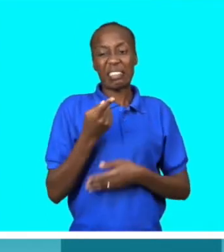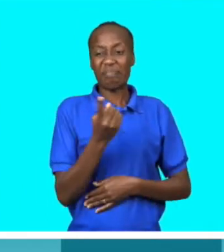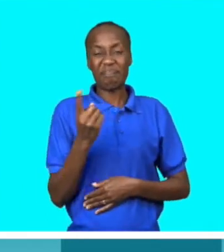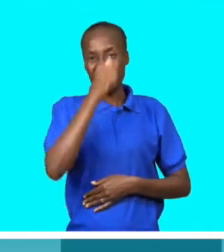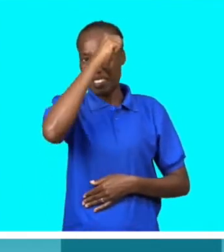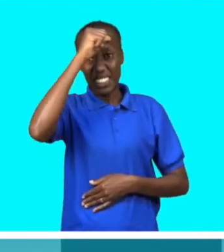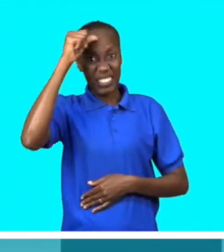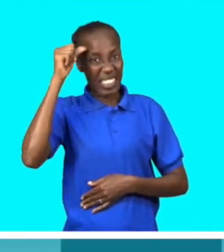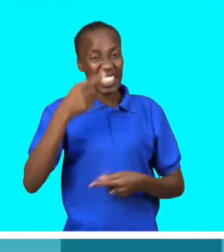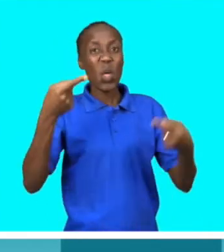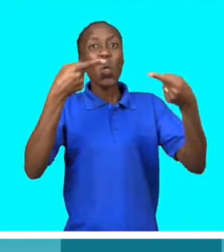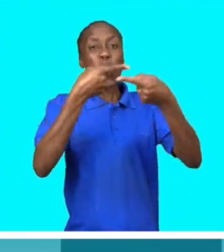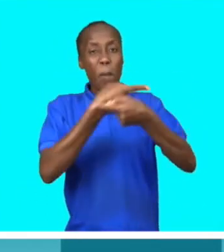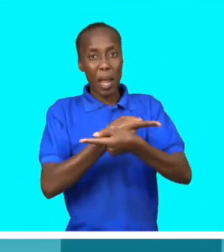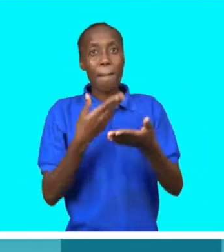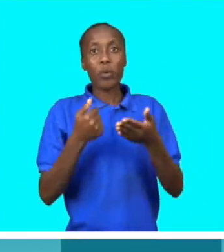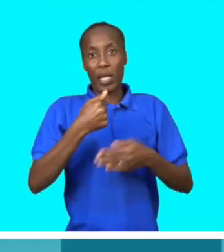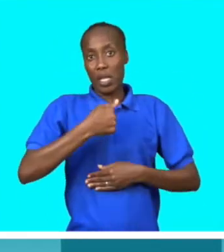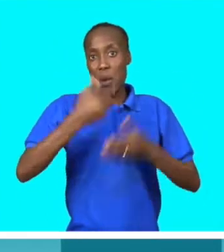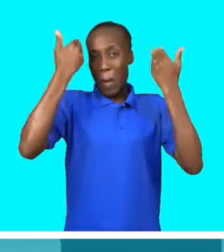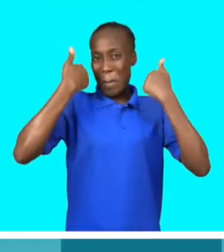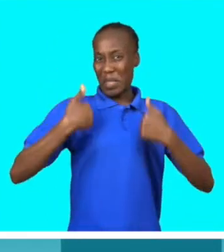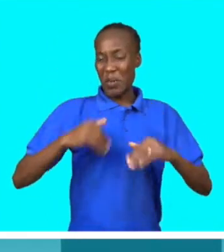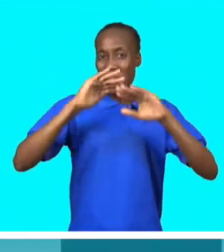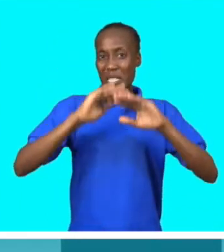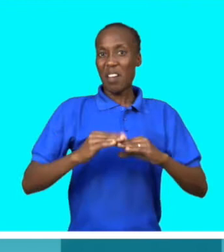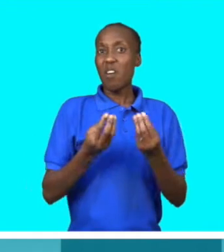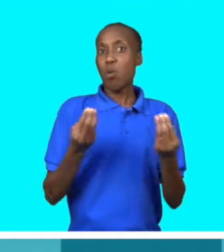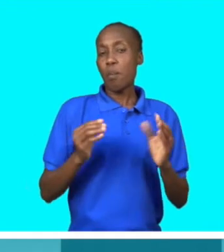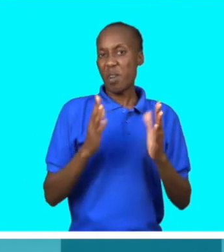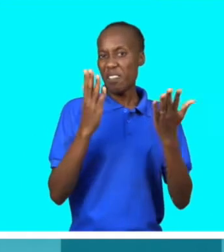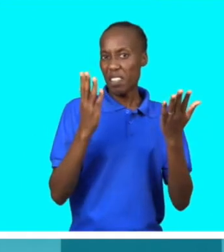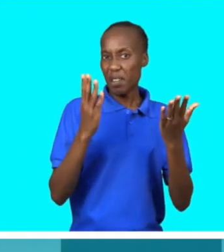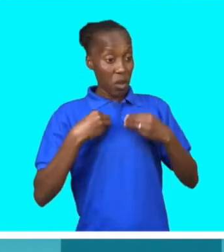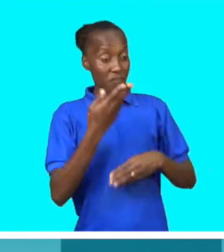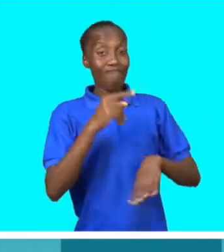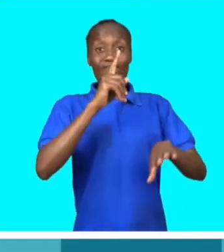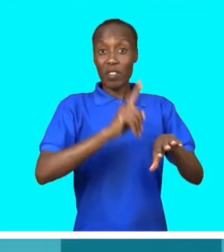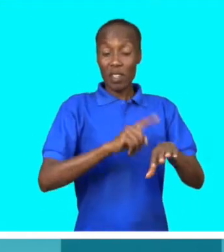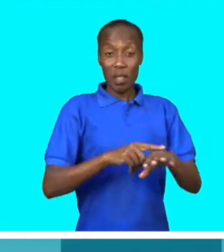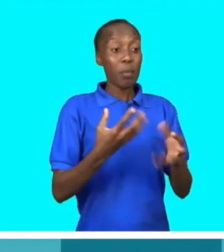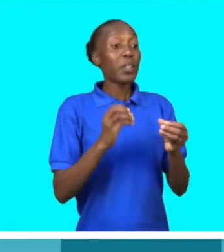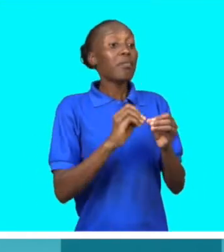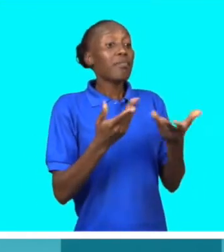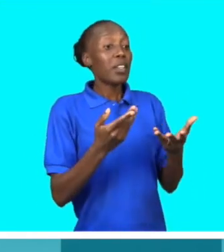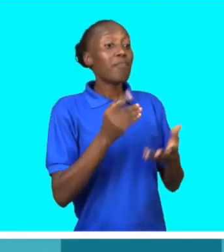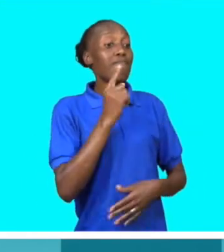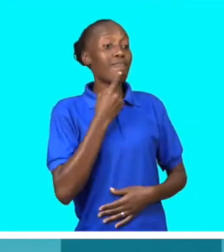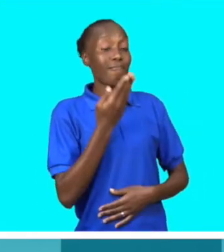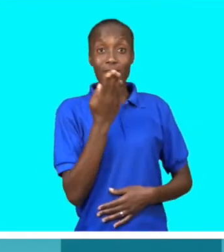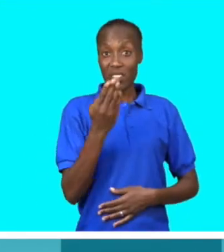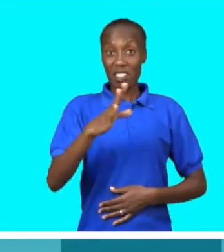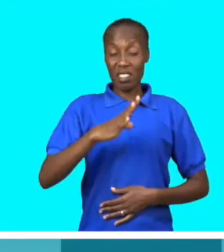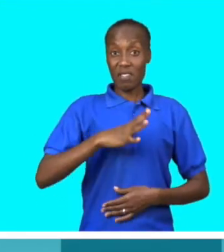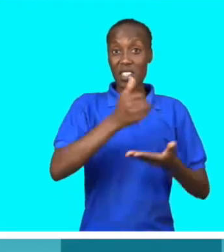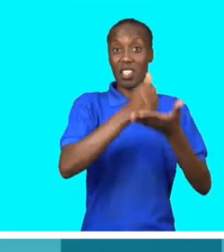havia condições, que seria complicado uma pessoa no estado em que eu estava a sobreviver. E mas acha até que se tivesse paramédicos naquela